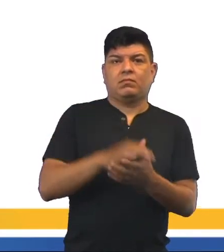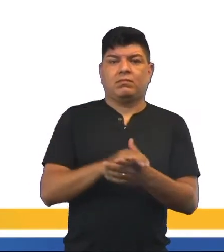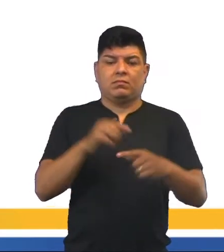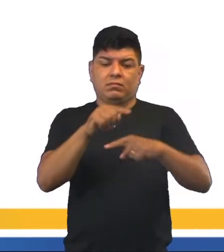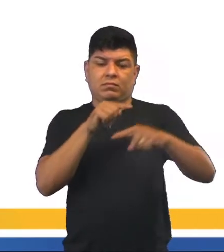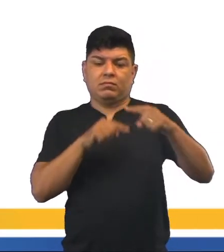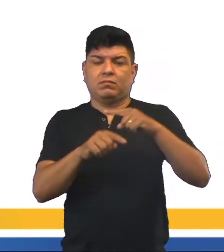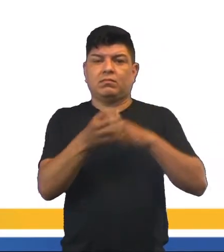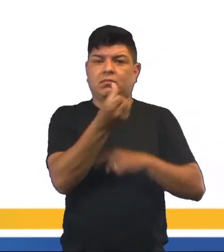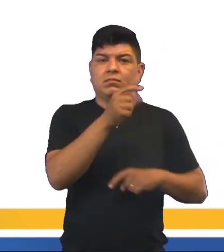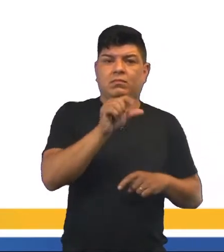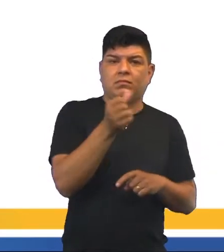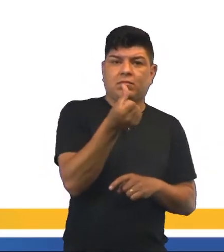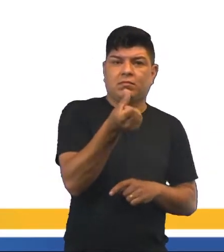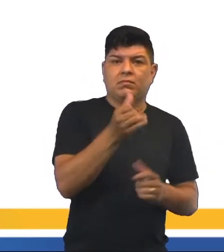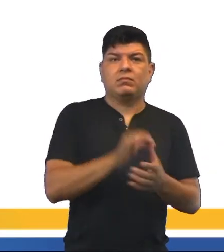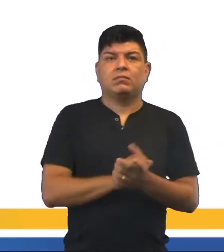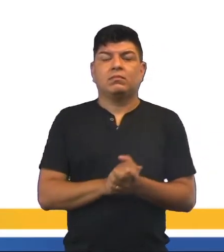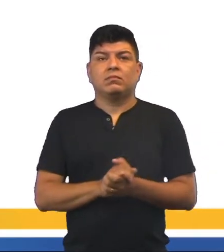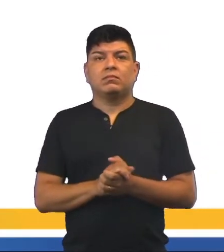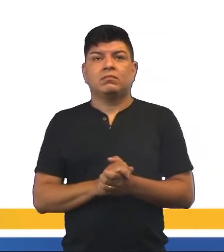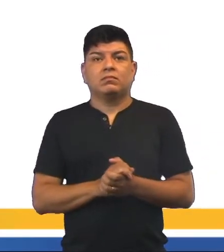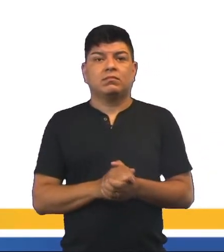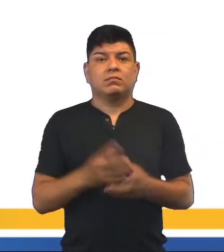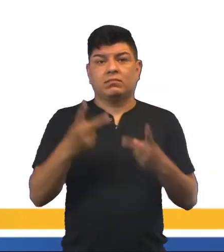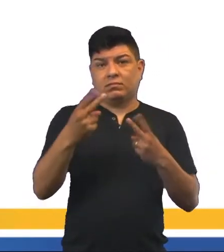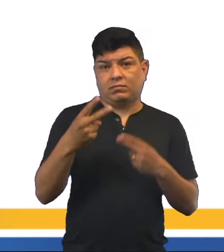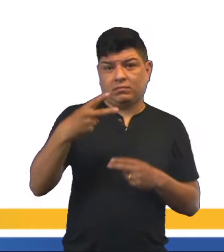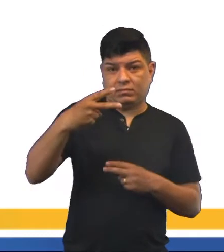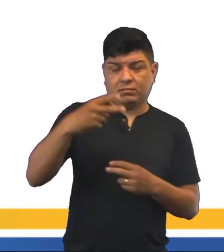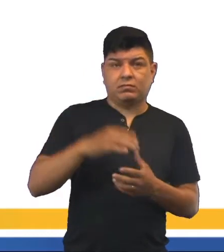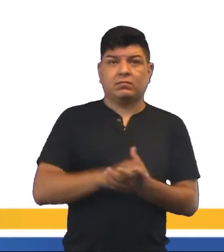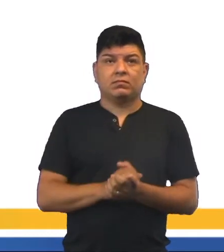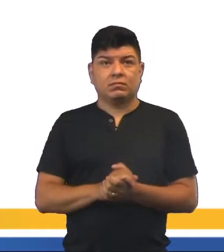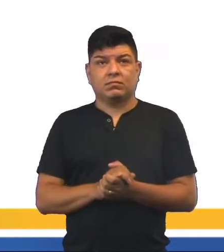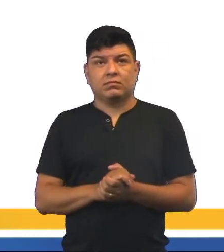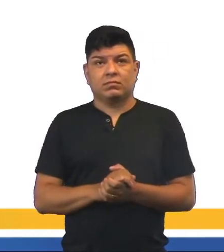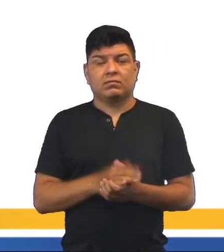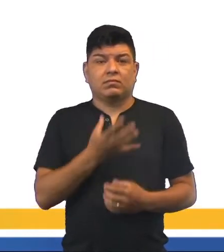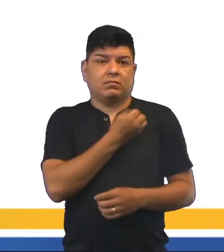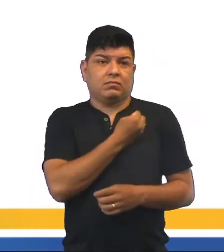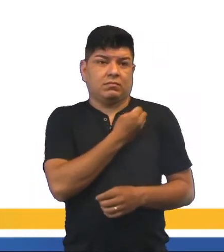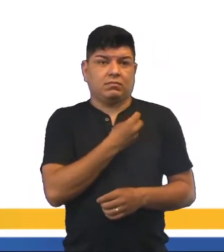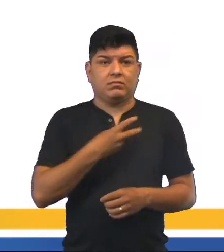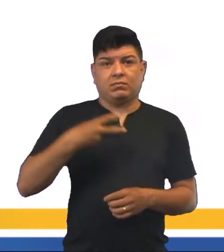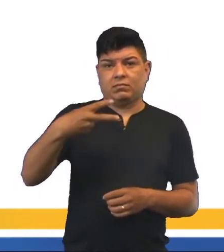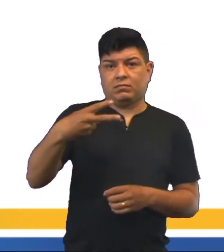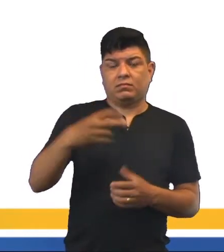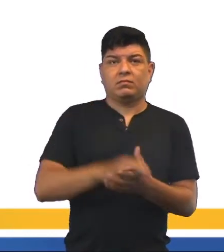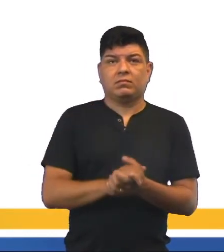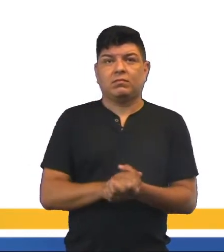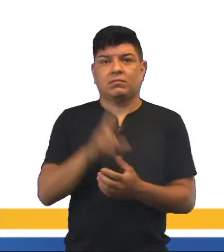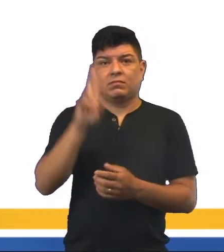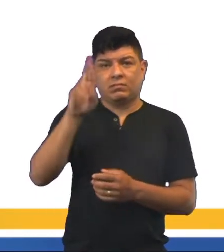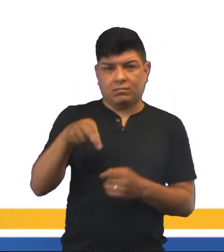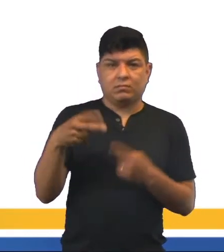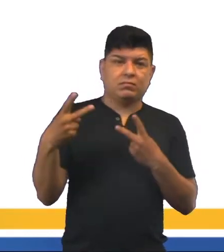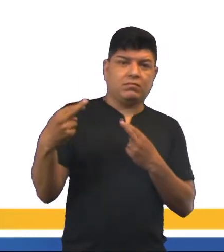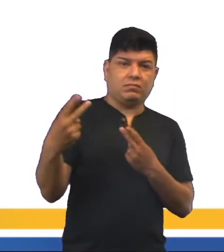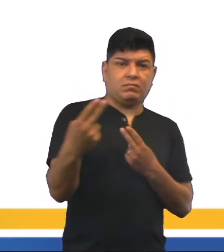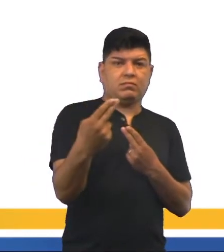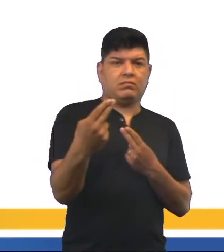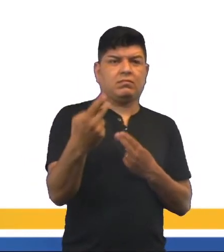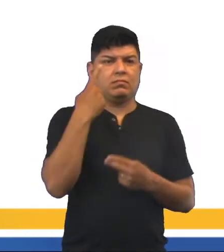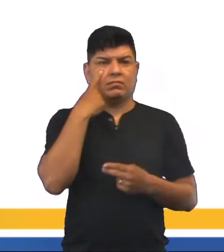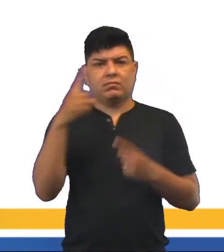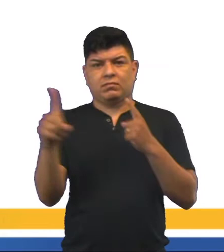por 6,6, olha o resultado, é 2. Esse número 2 não é a mesma razão de semelhança